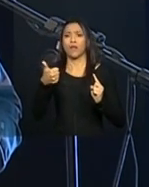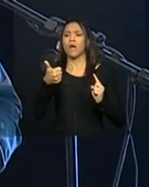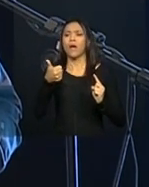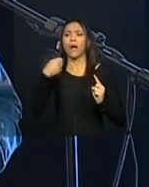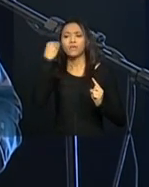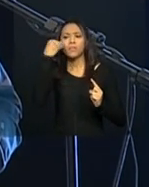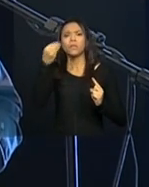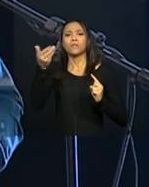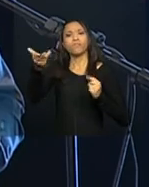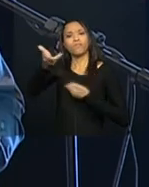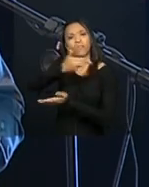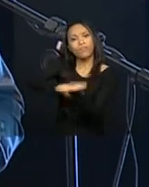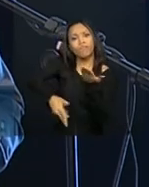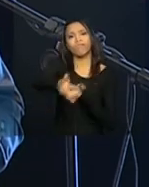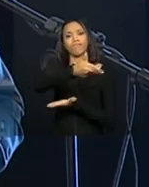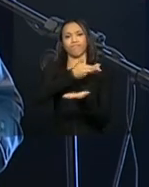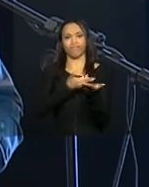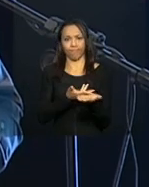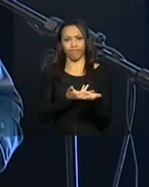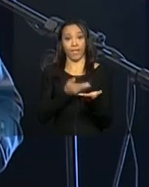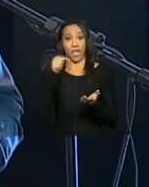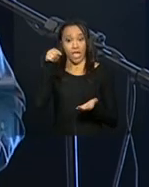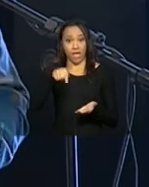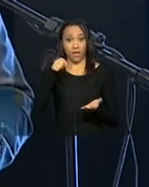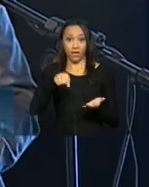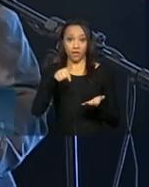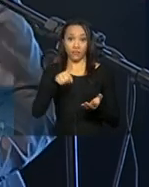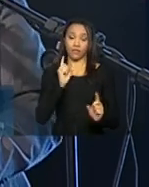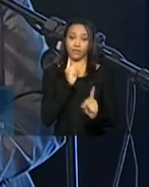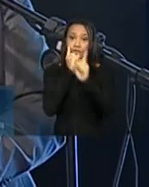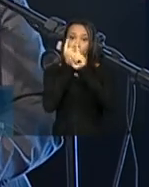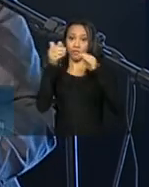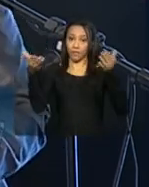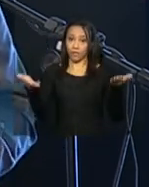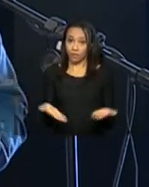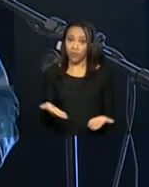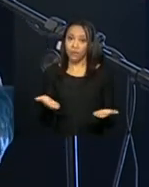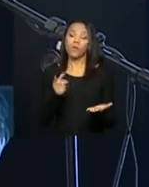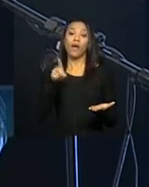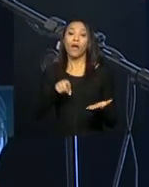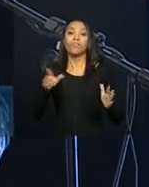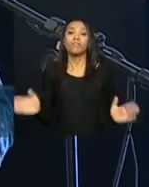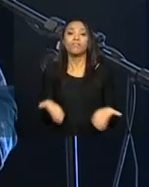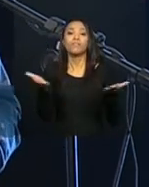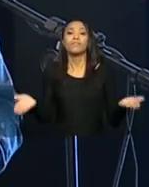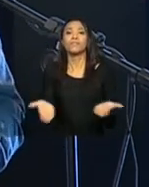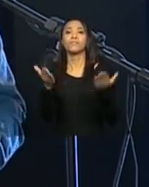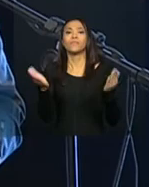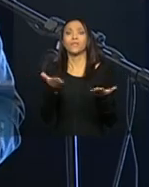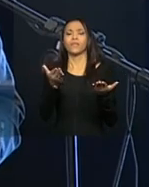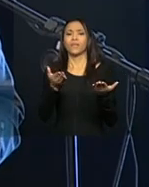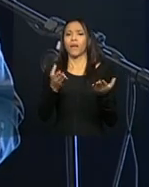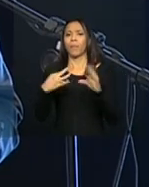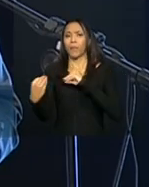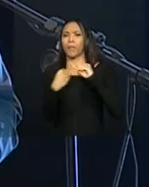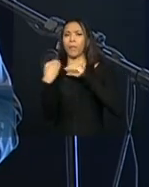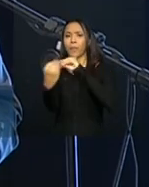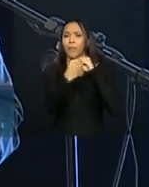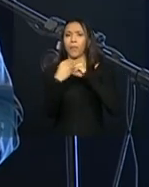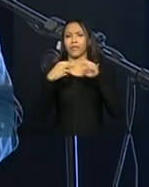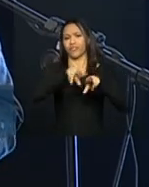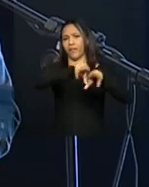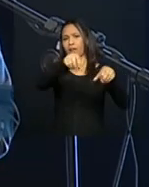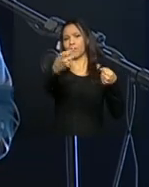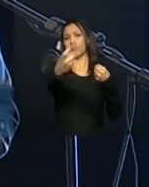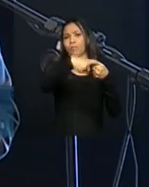compartilhada. Esse evento já começou exitoso para promover a união de diversos parceiros comprometidos